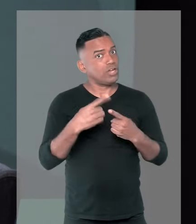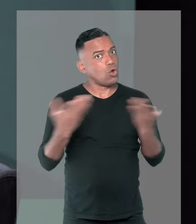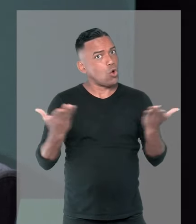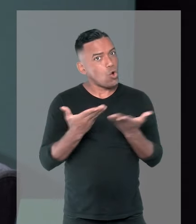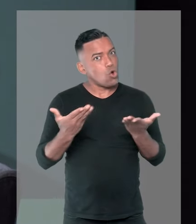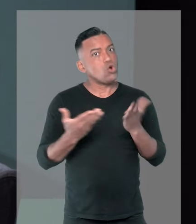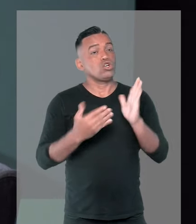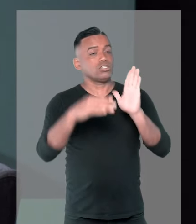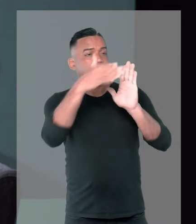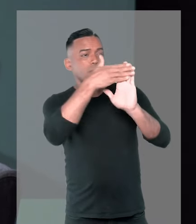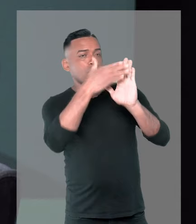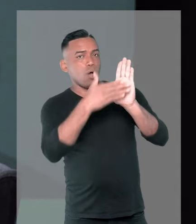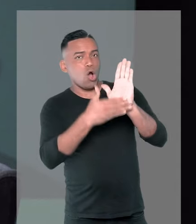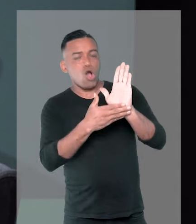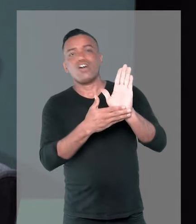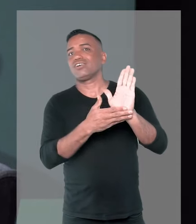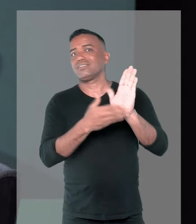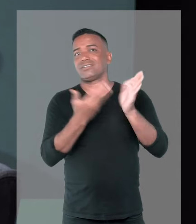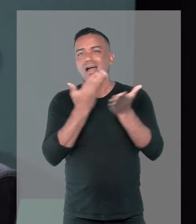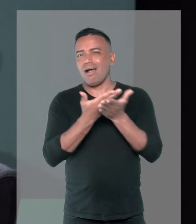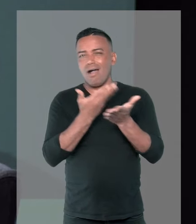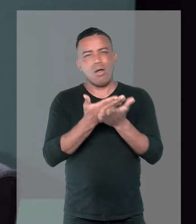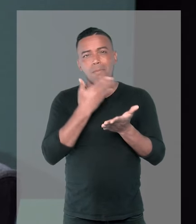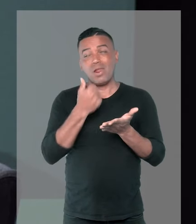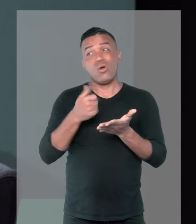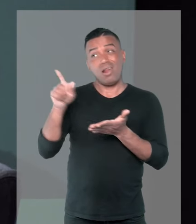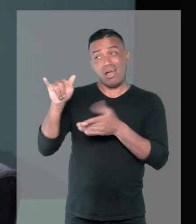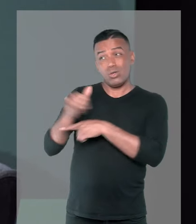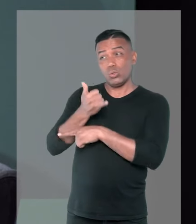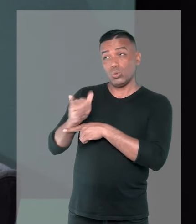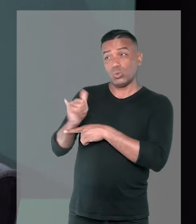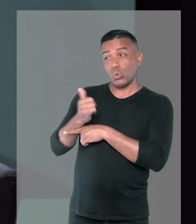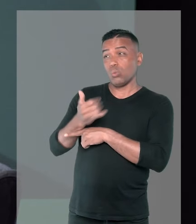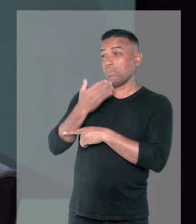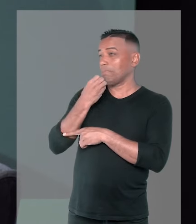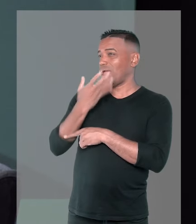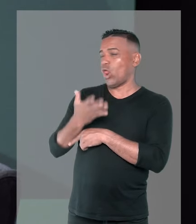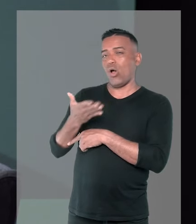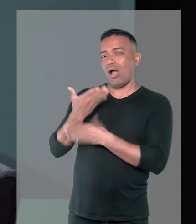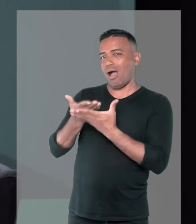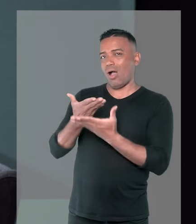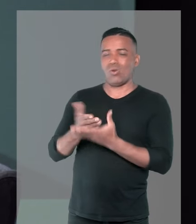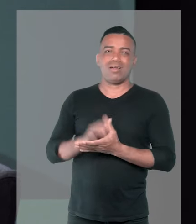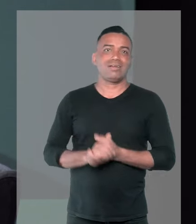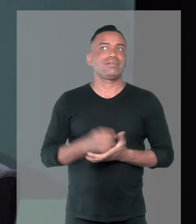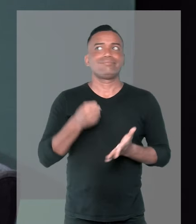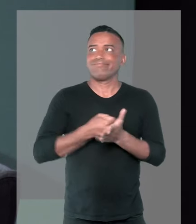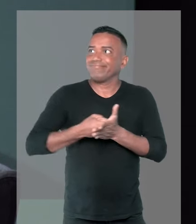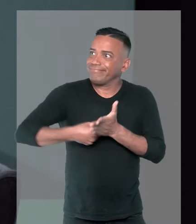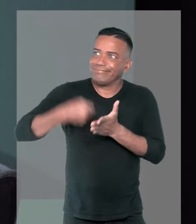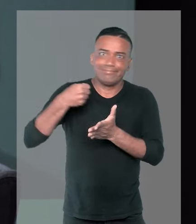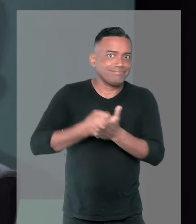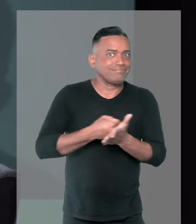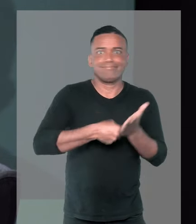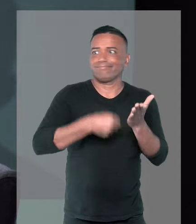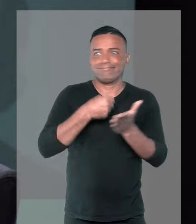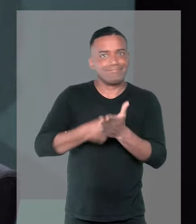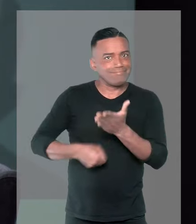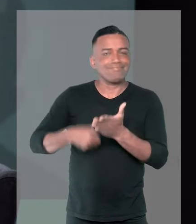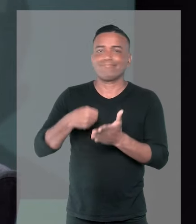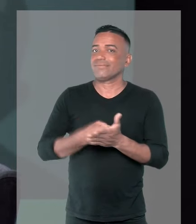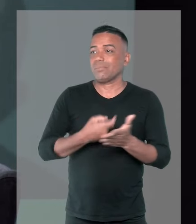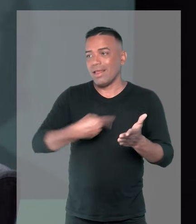do colégio é essa daqui el disse tem uma aula muito melhor disso no YouTube e essa foi uma luta permanente pro colégio